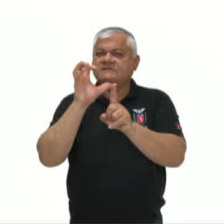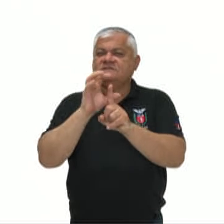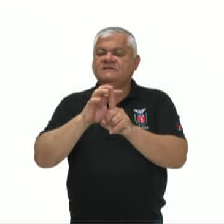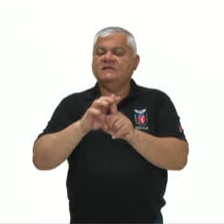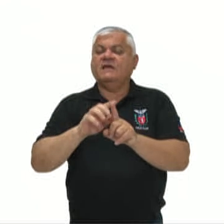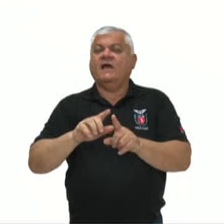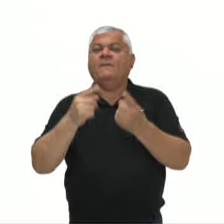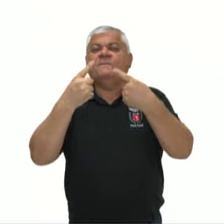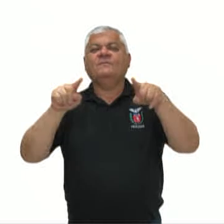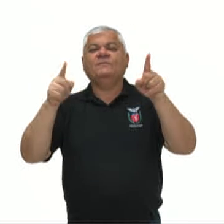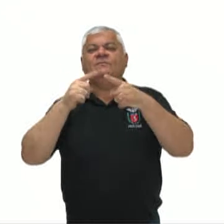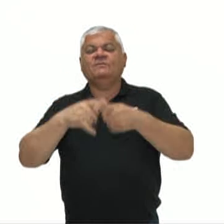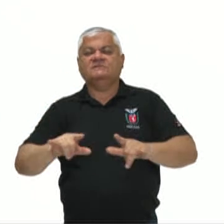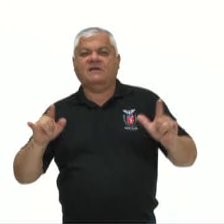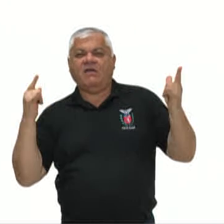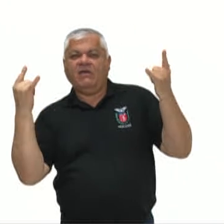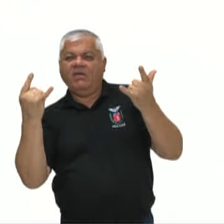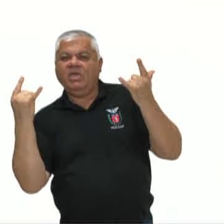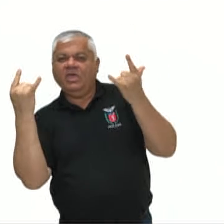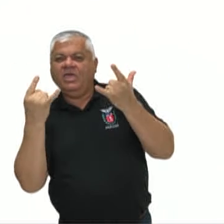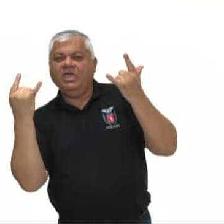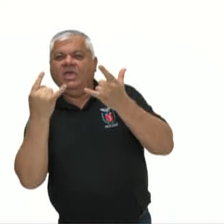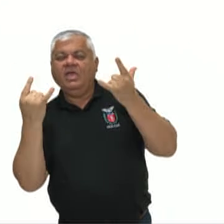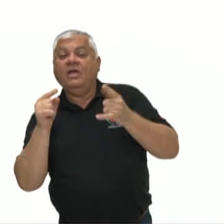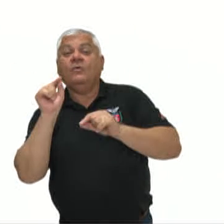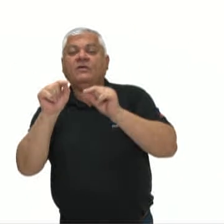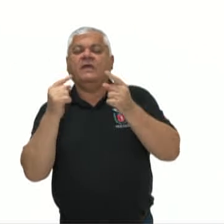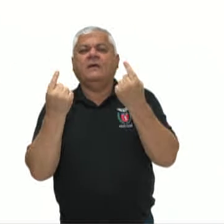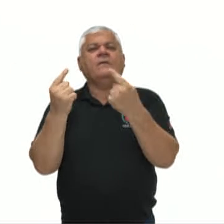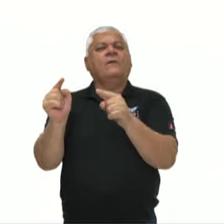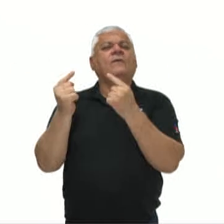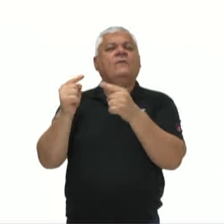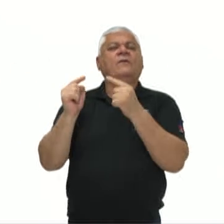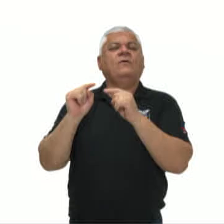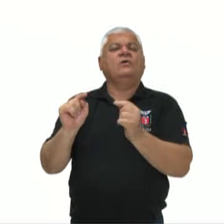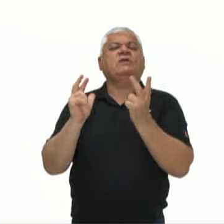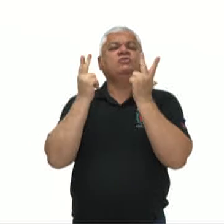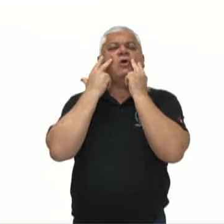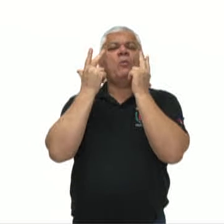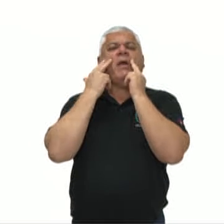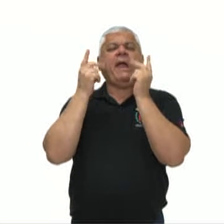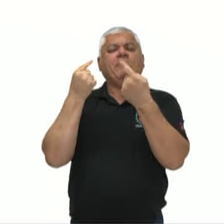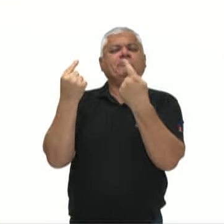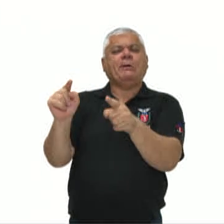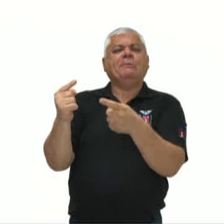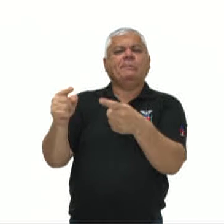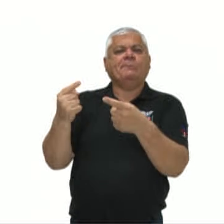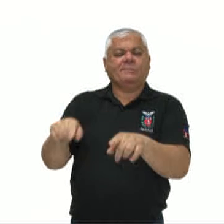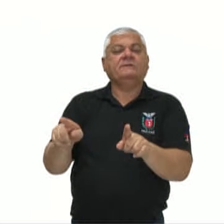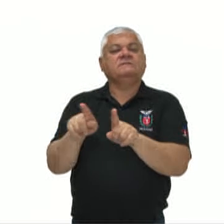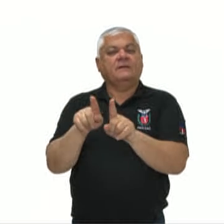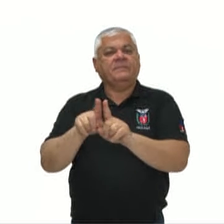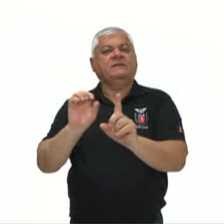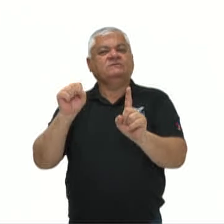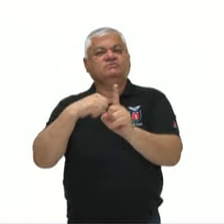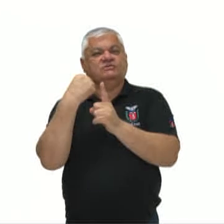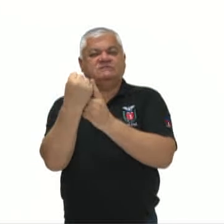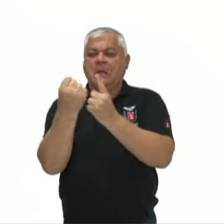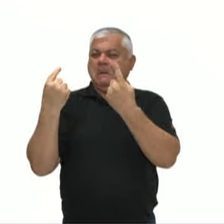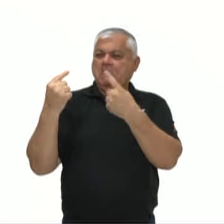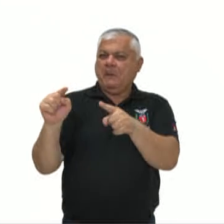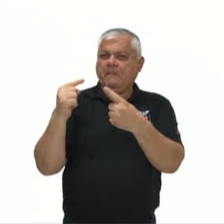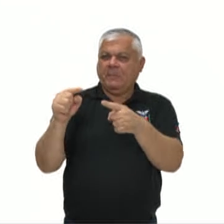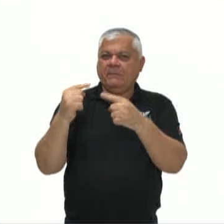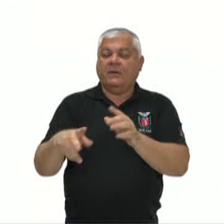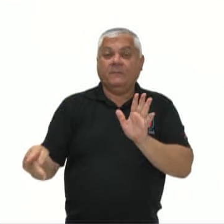rock, ritmo marcado por músicas que almejam protestar contra a normalidade e contra as convenções sociais, elementos disponíveis